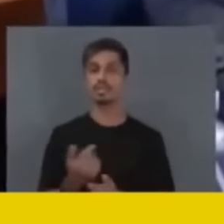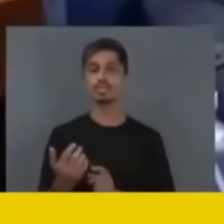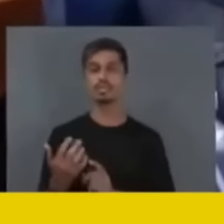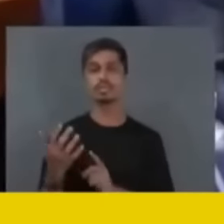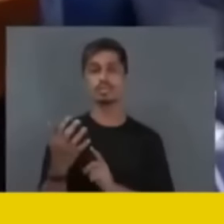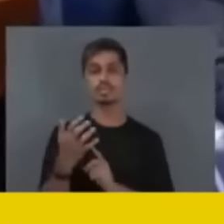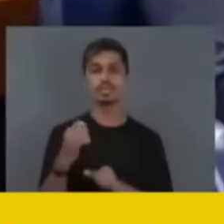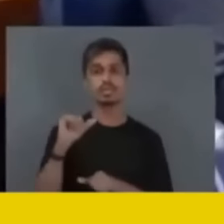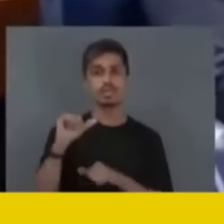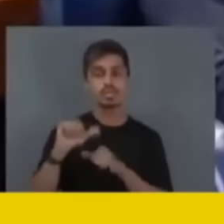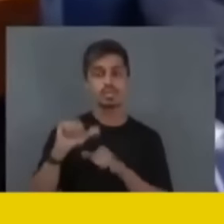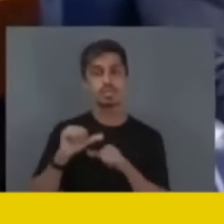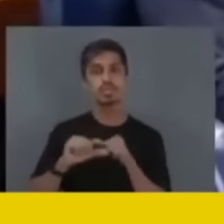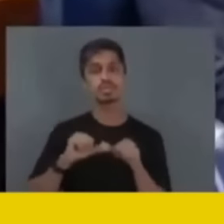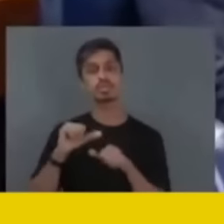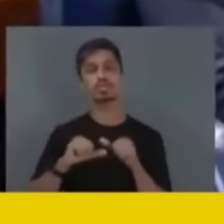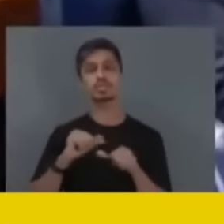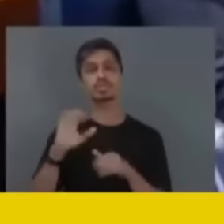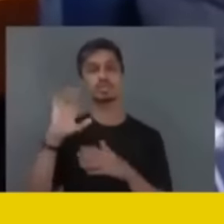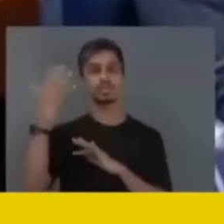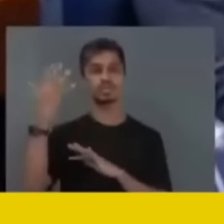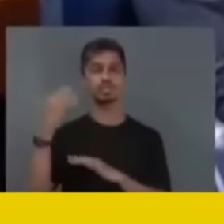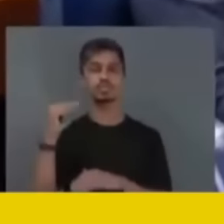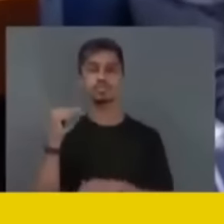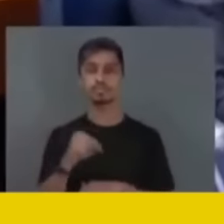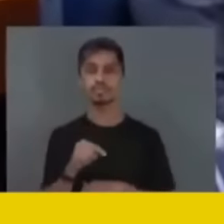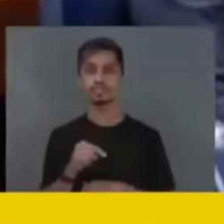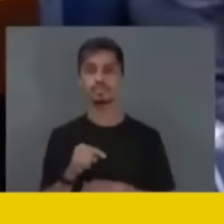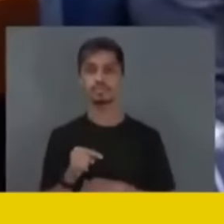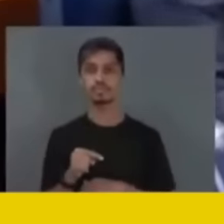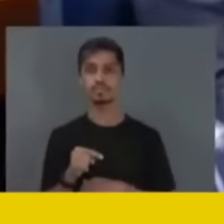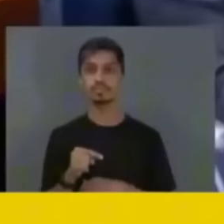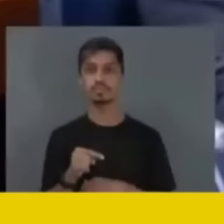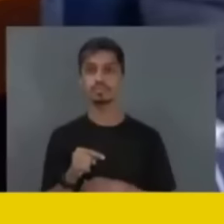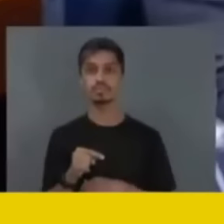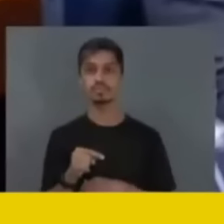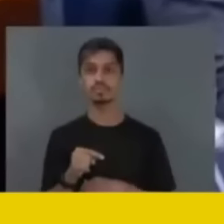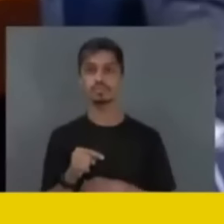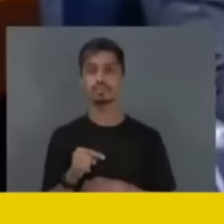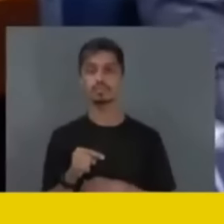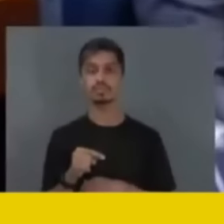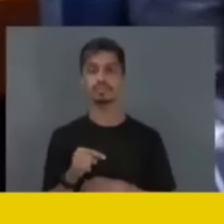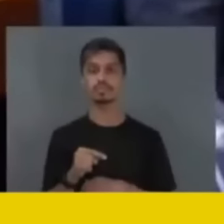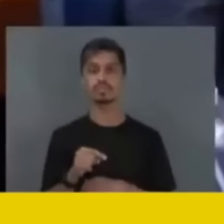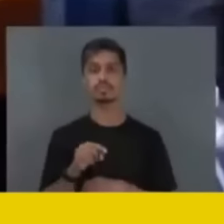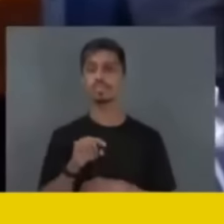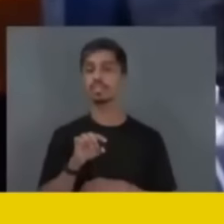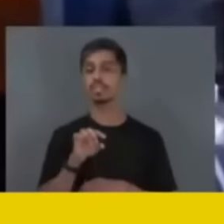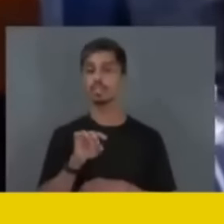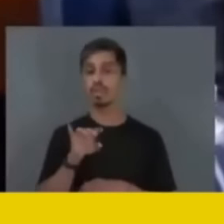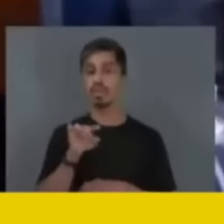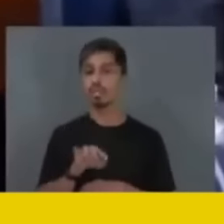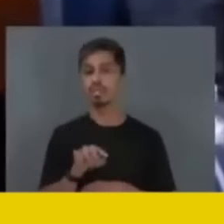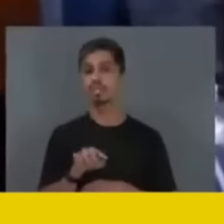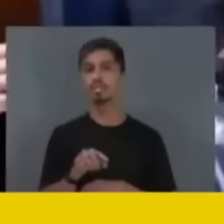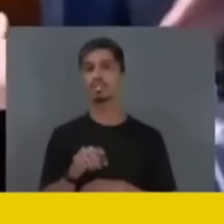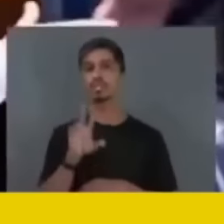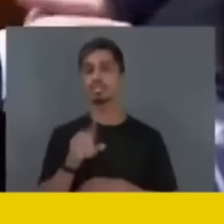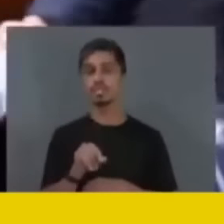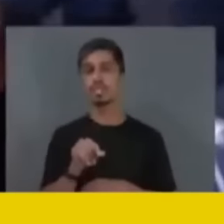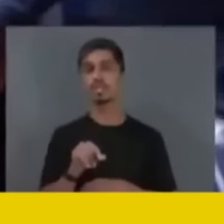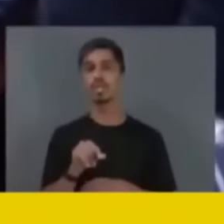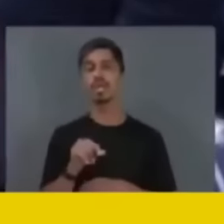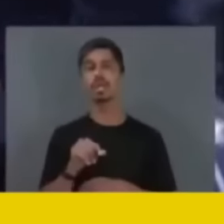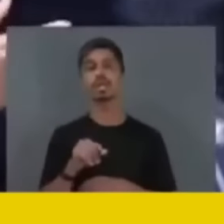do regime de mudanças climáticas. Isso, per si, já seria o suficiente para esse